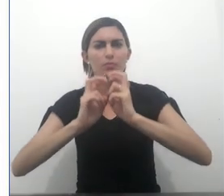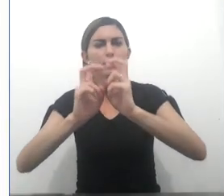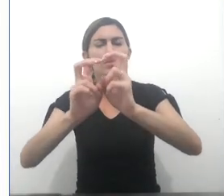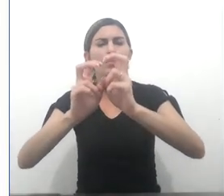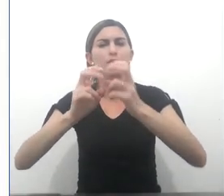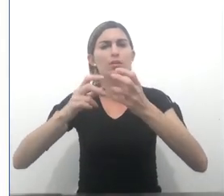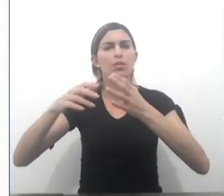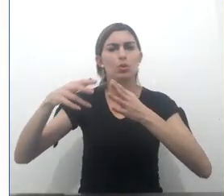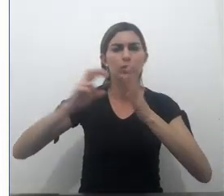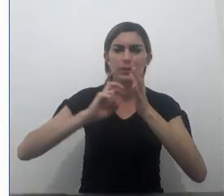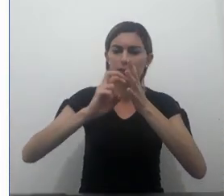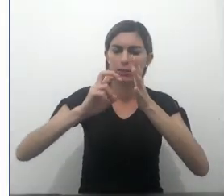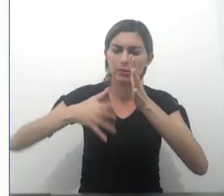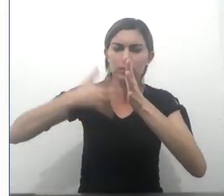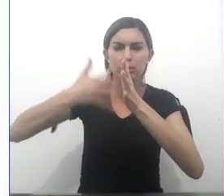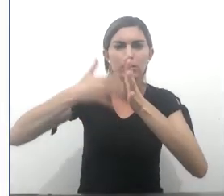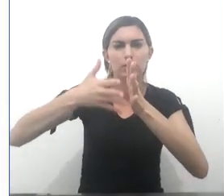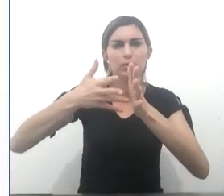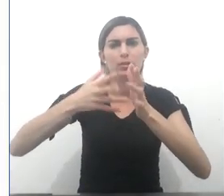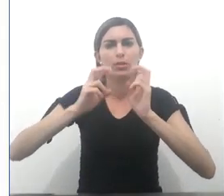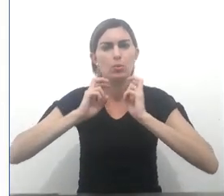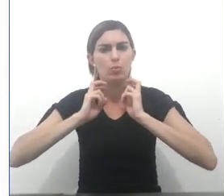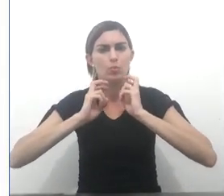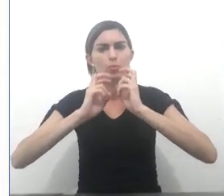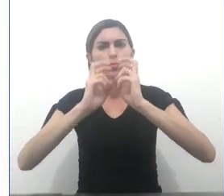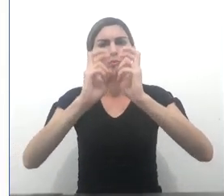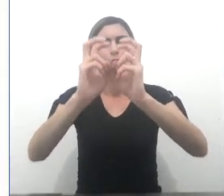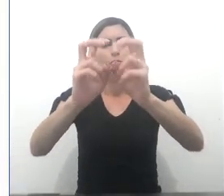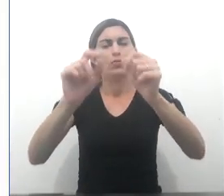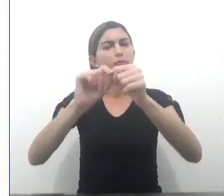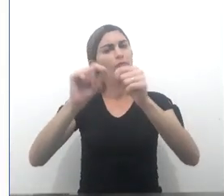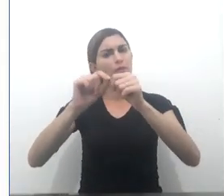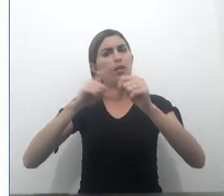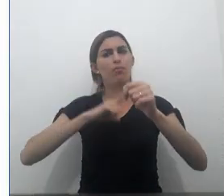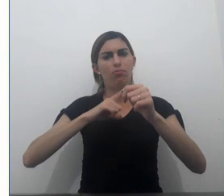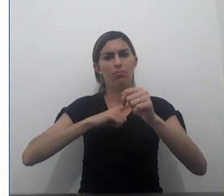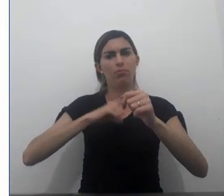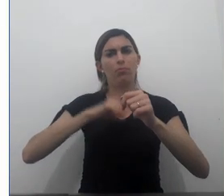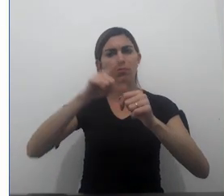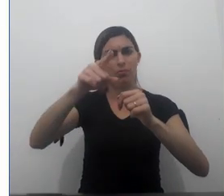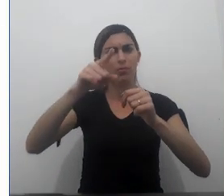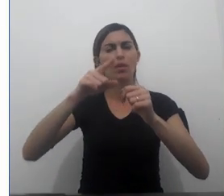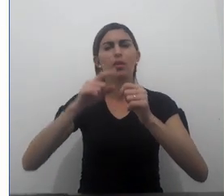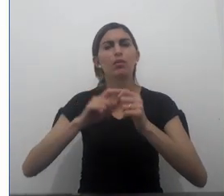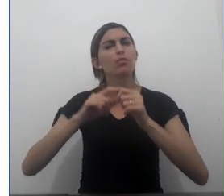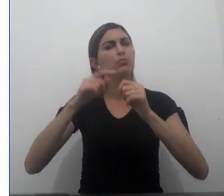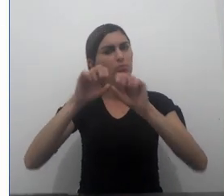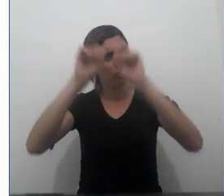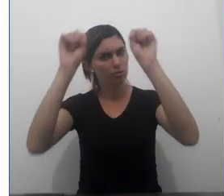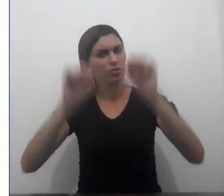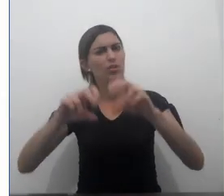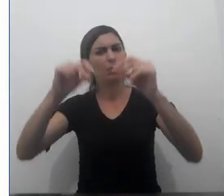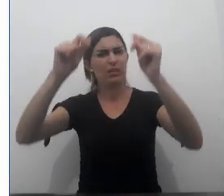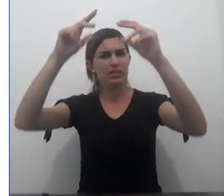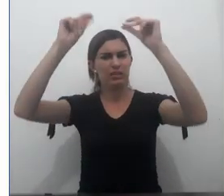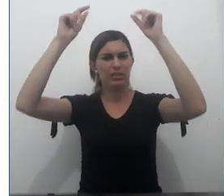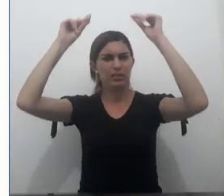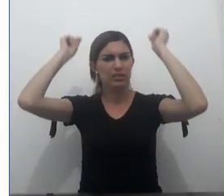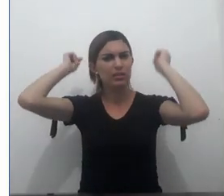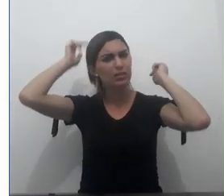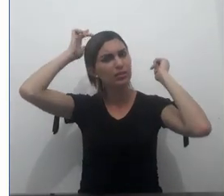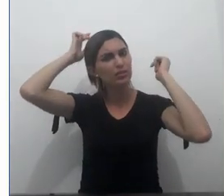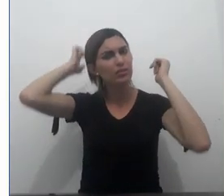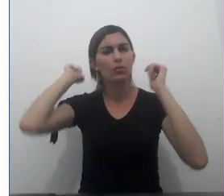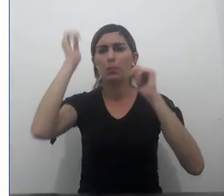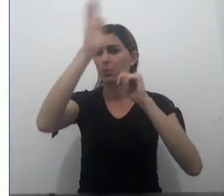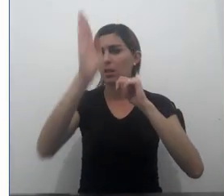o caminho que o trem, né, que o metrô, ele vai fazer. Então as ferrovias é um sistema de transporte bem antigo,